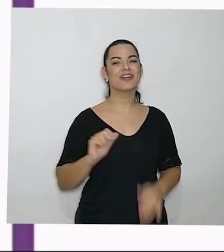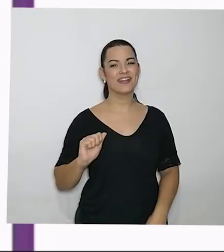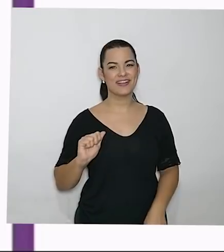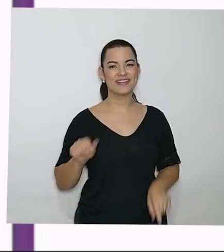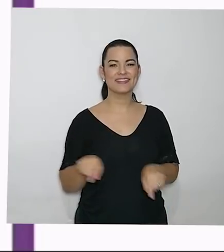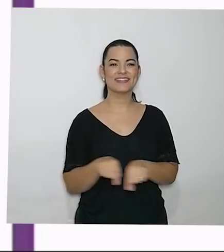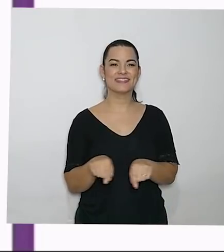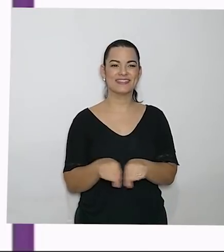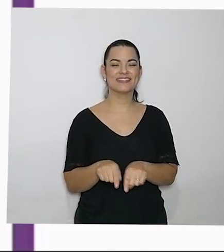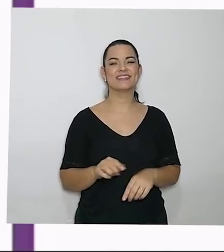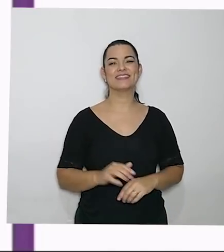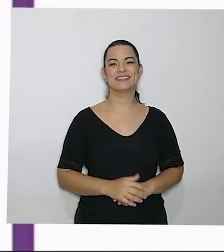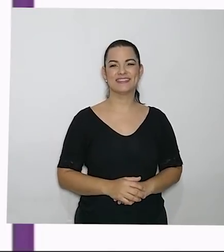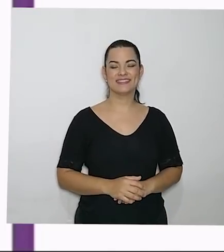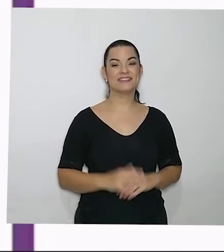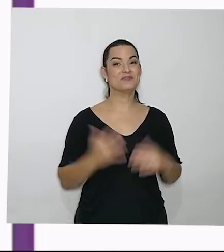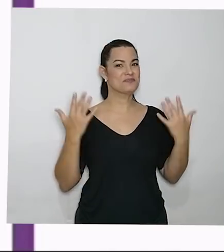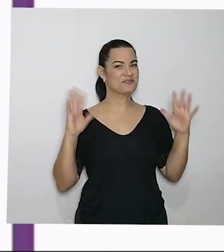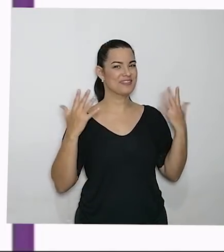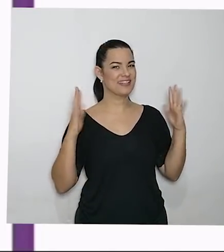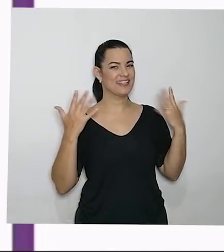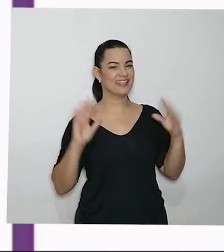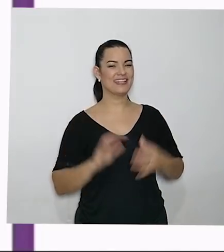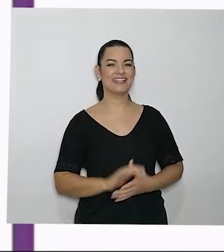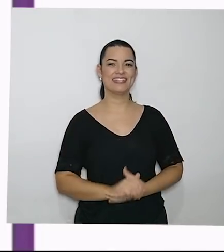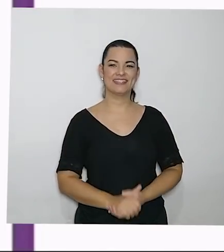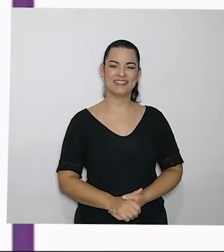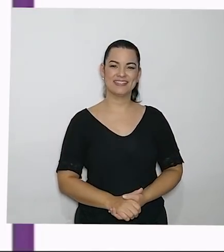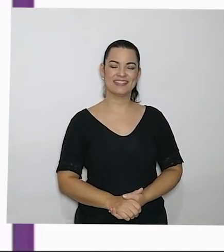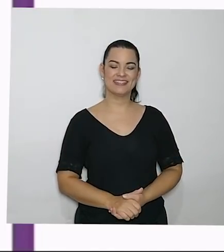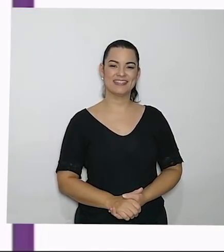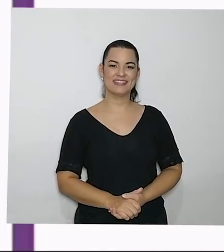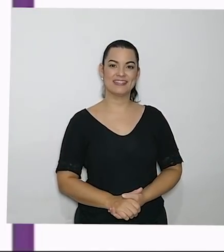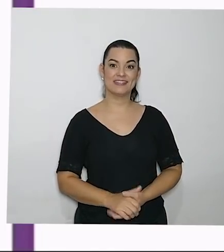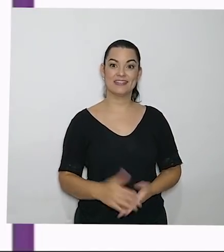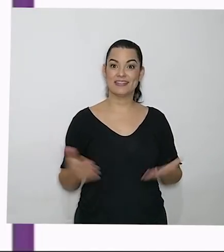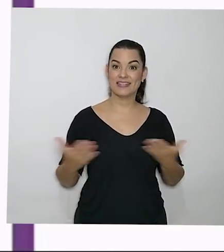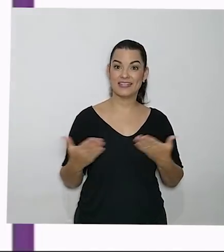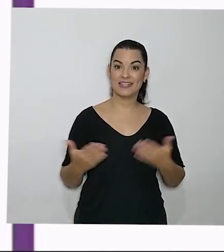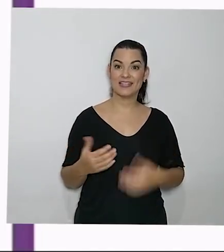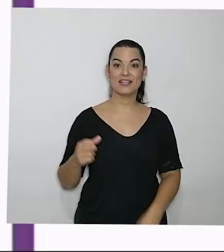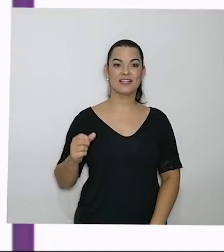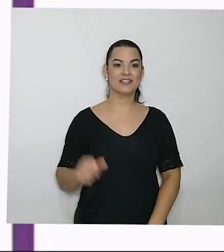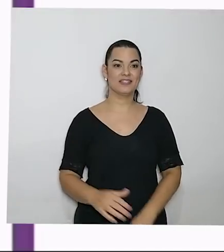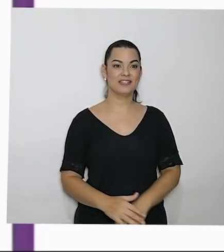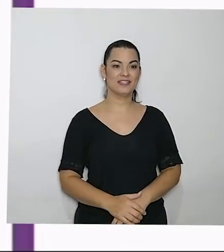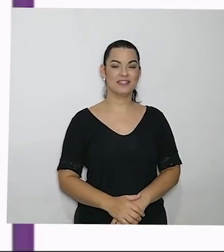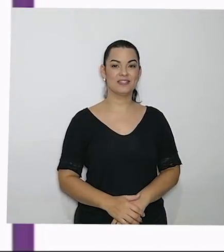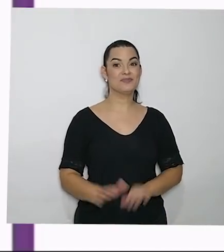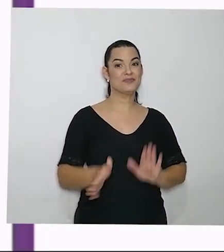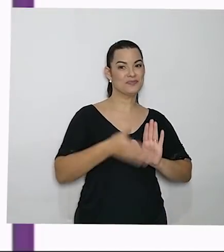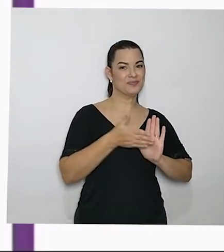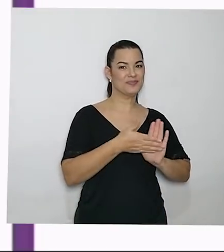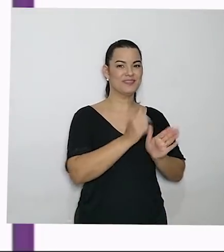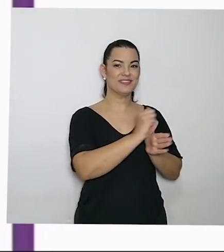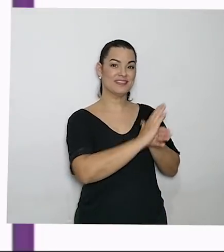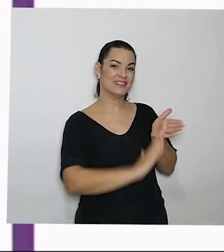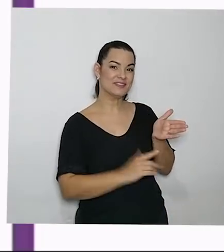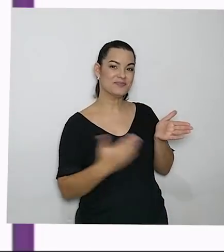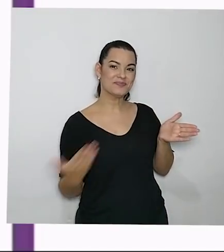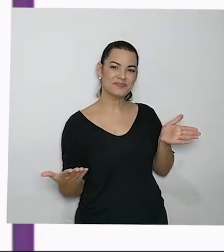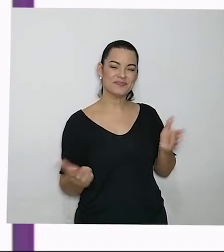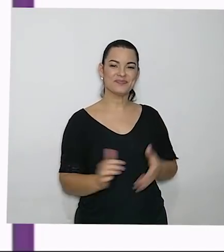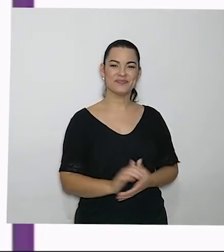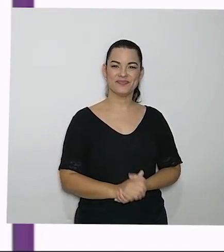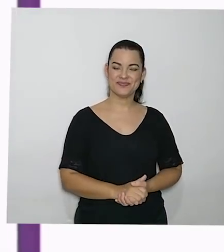A. Amora. Parabéns. Agora nós vamos para a nossa proposta do